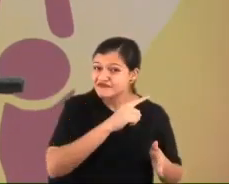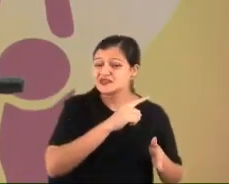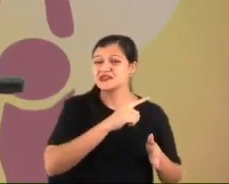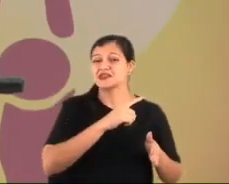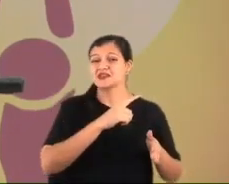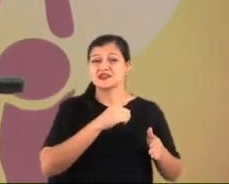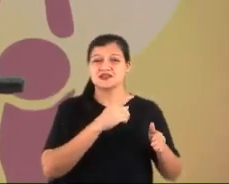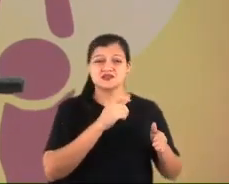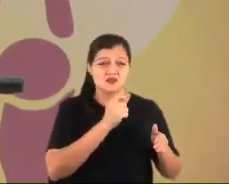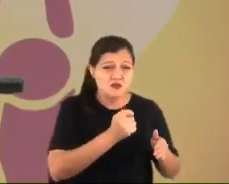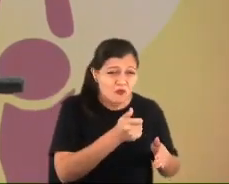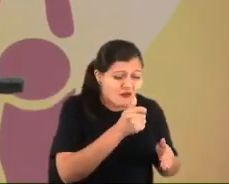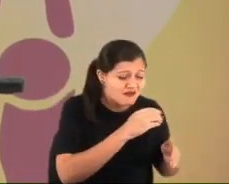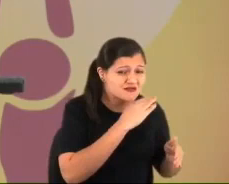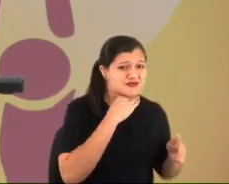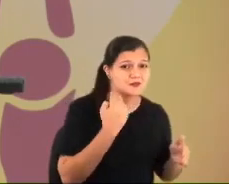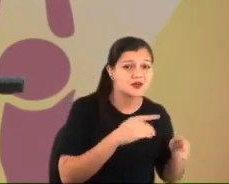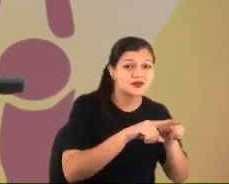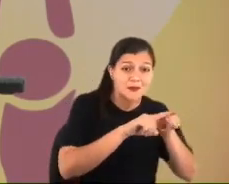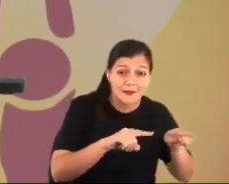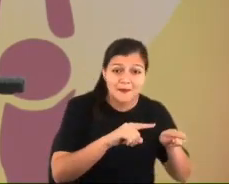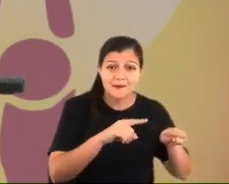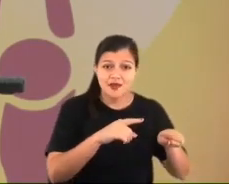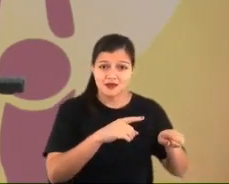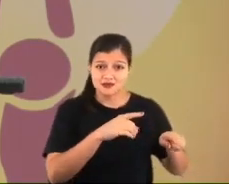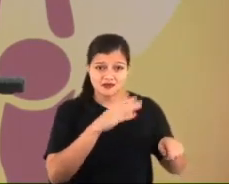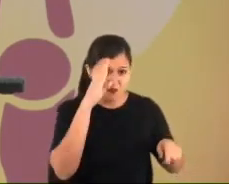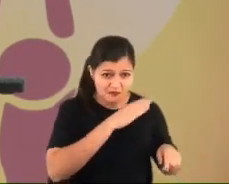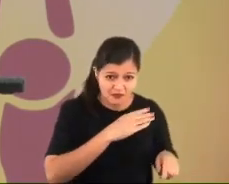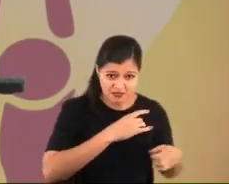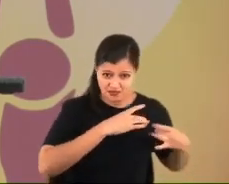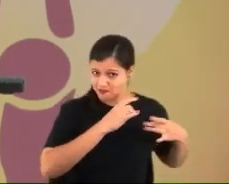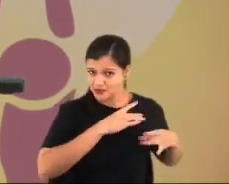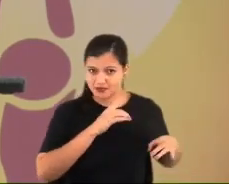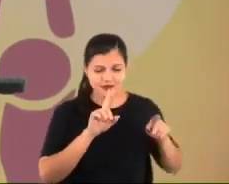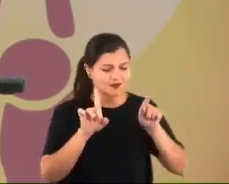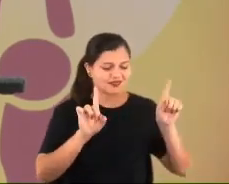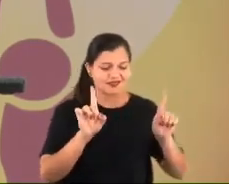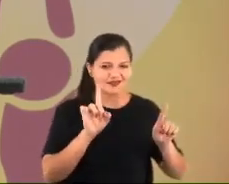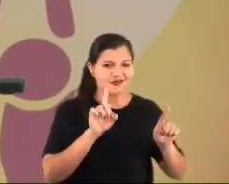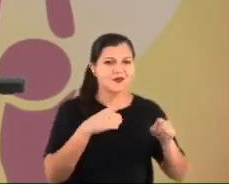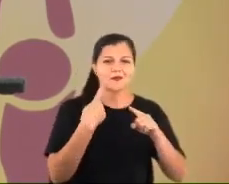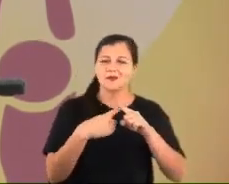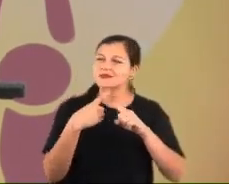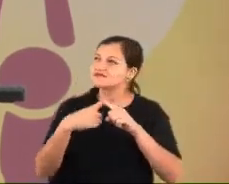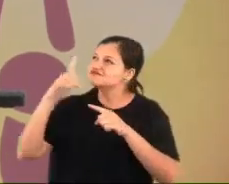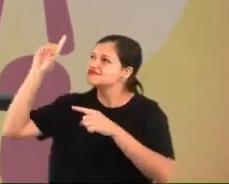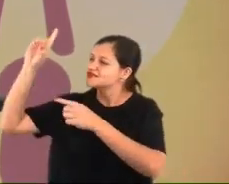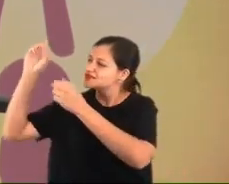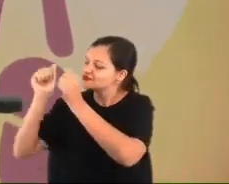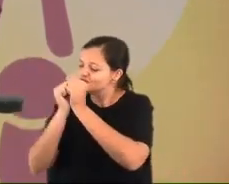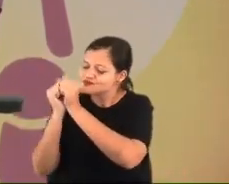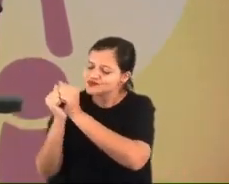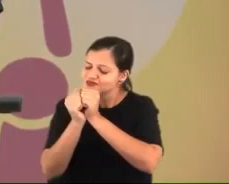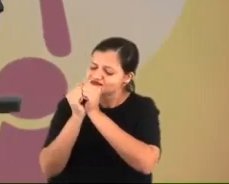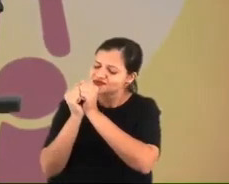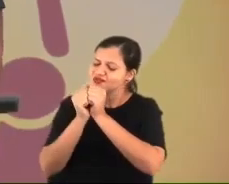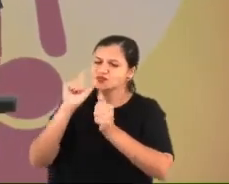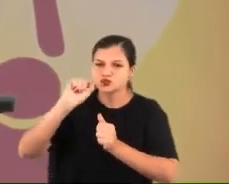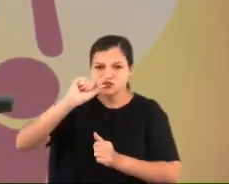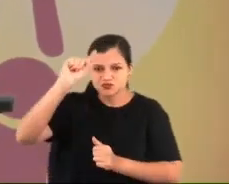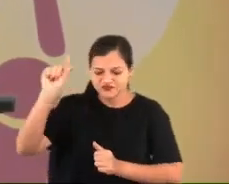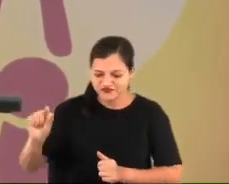nenhum eu temerei, porque tu estás comigo, a tua vara e o teu cajado me